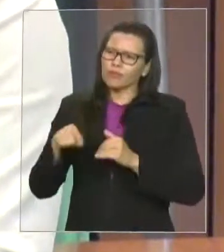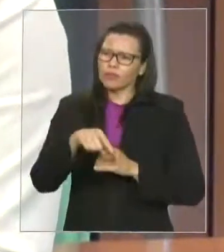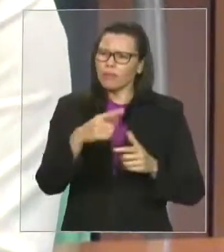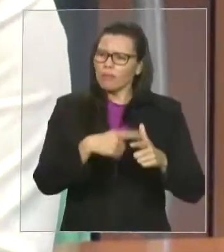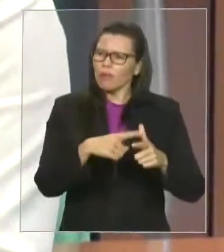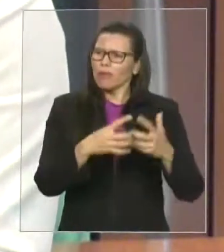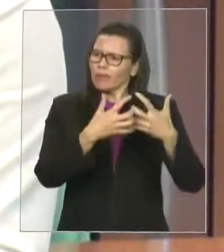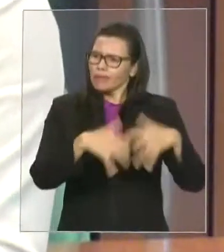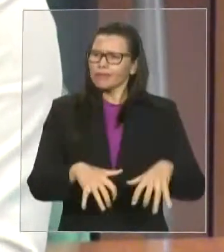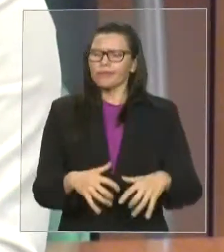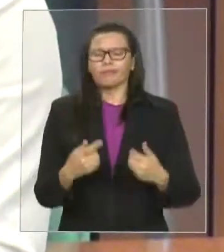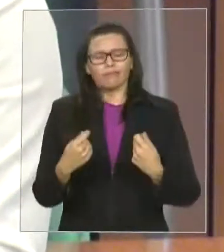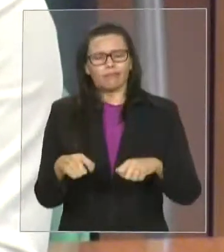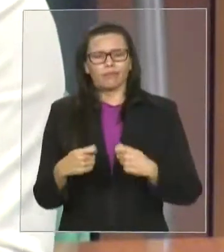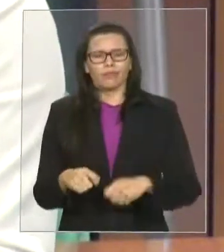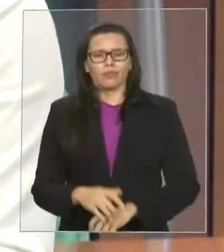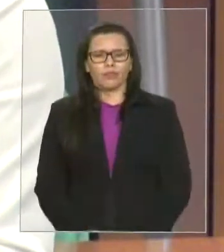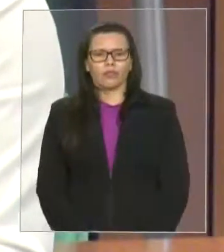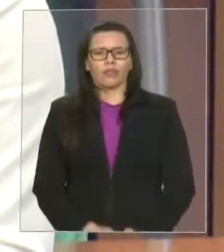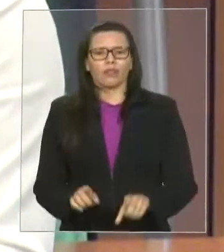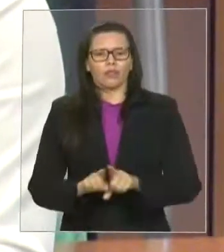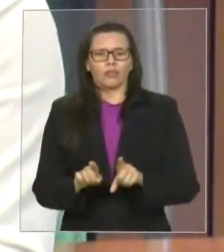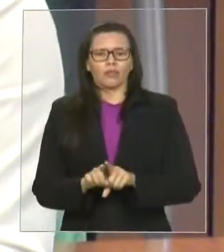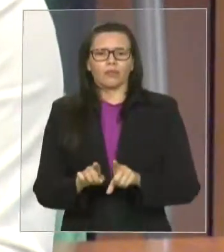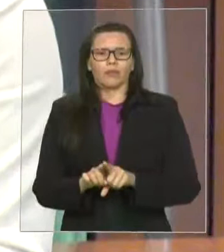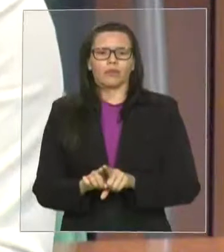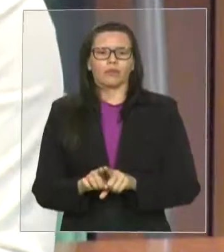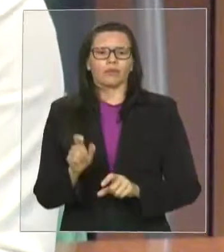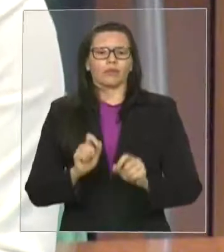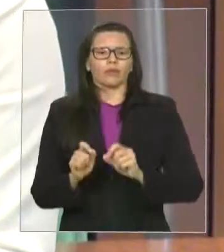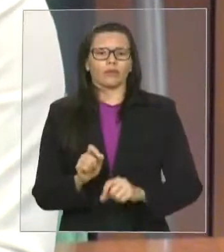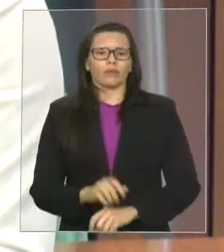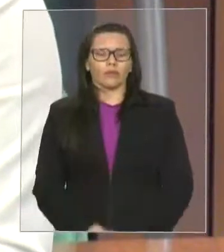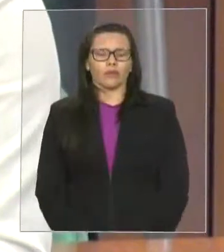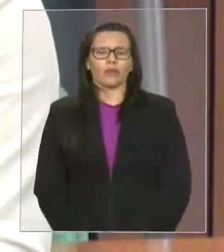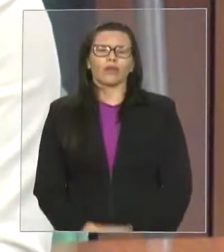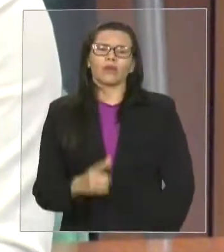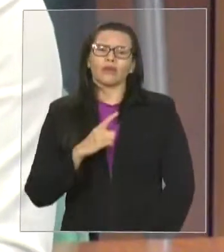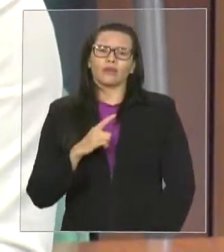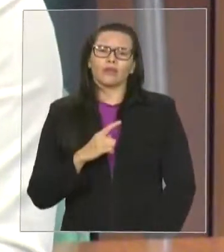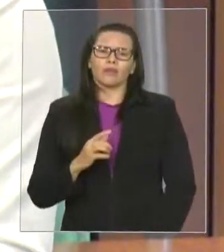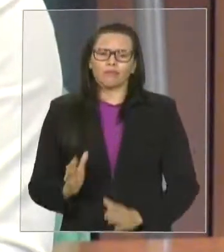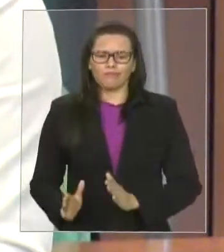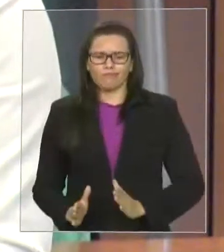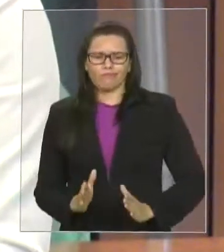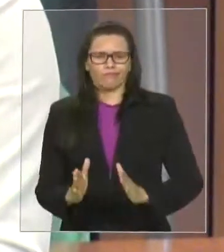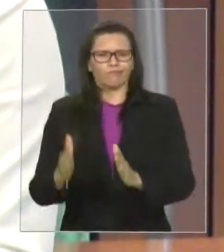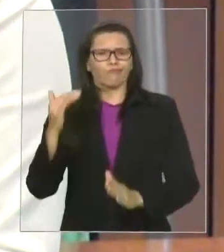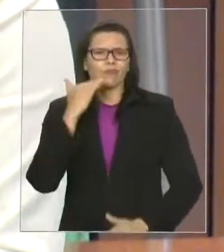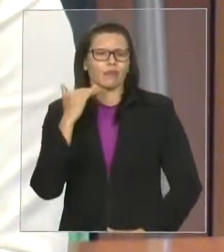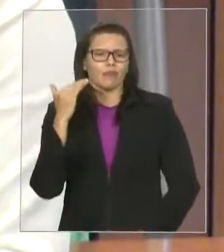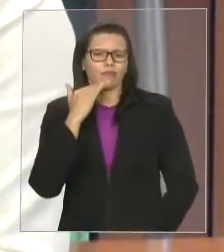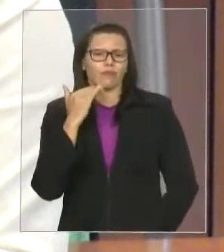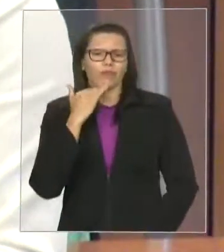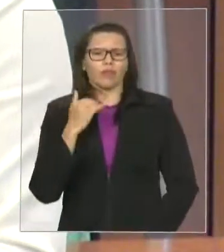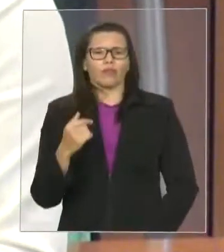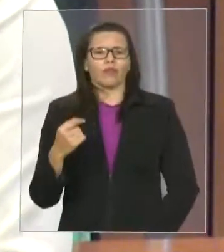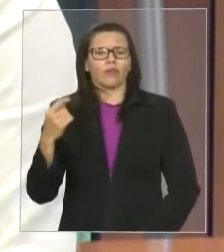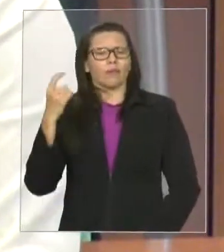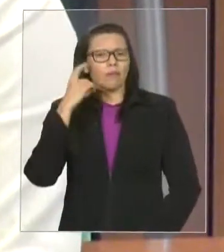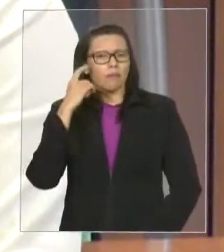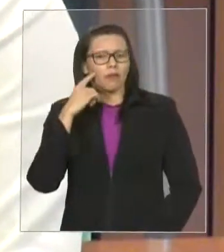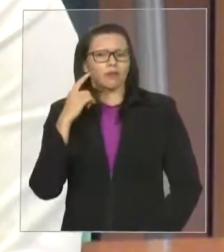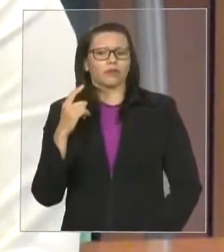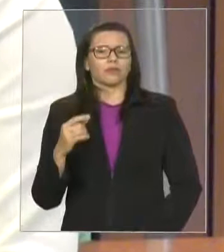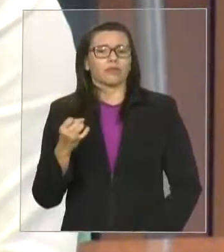caminhão, bitrem, a rodovia está com grandes erosões. E a intervenção facilitará o tráfego